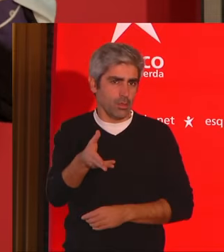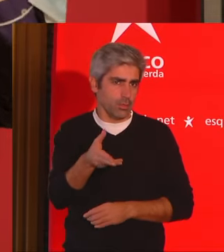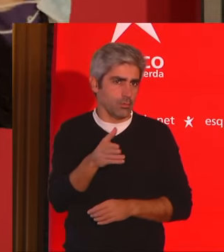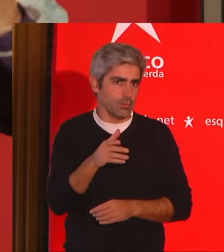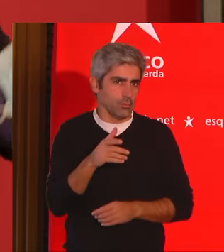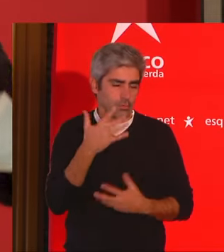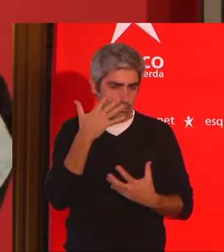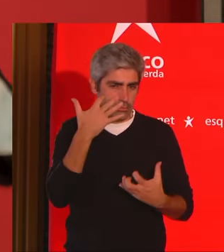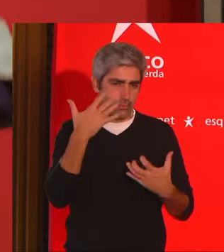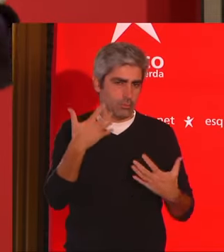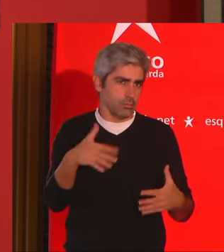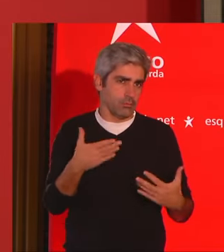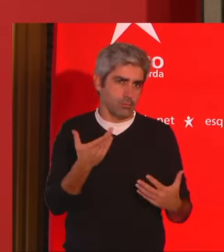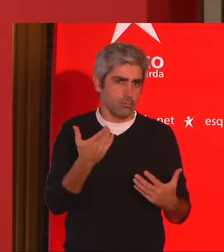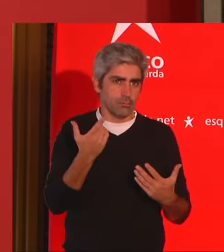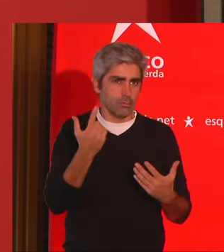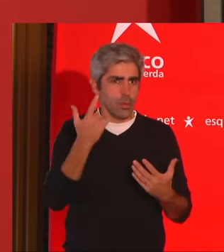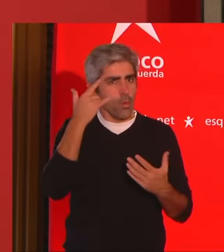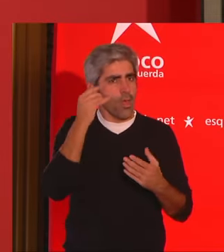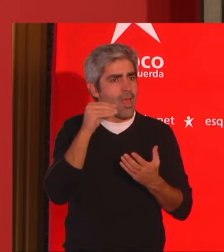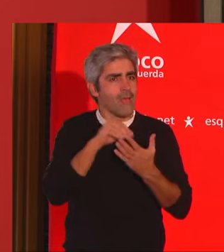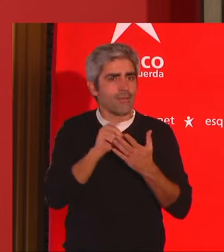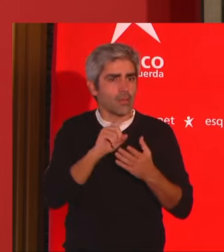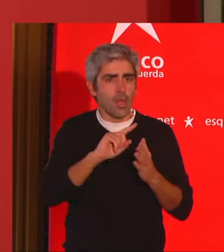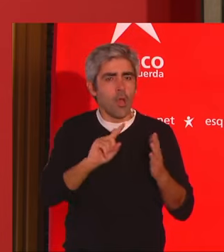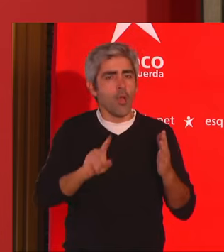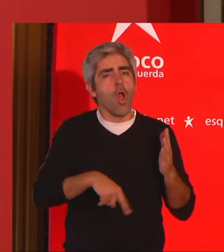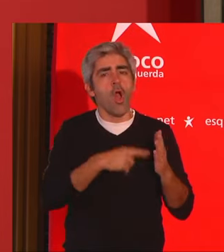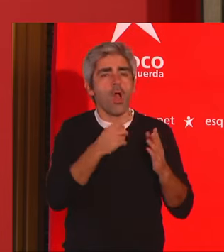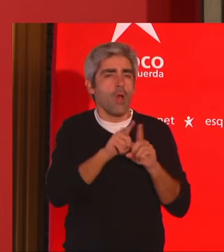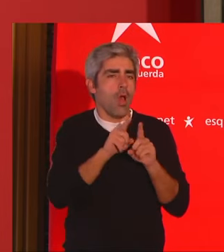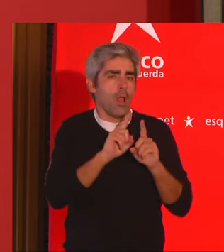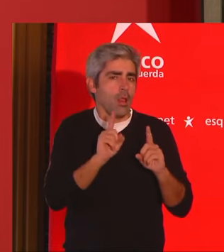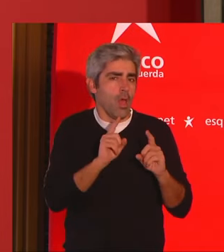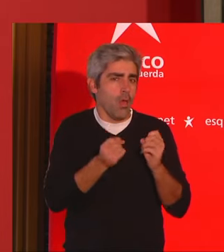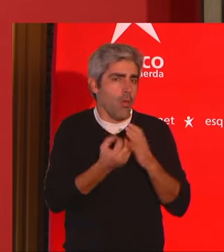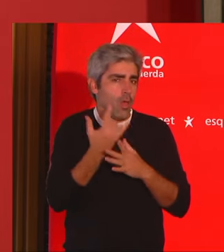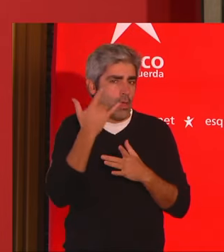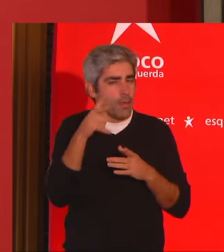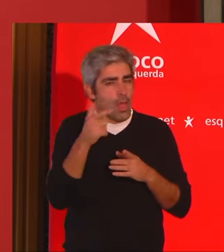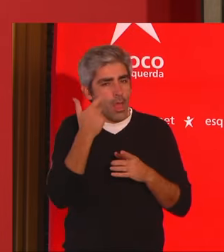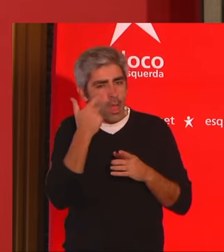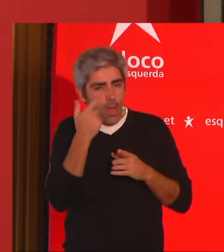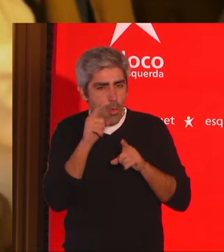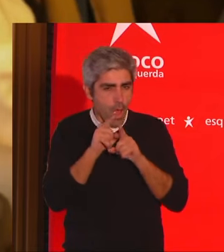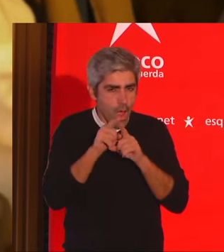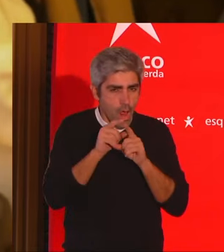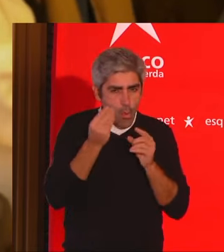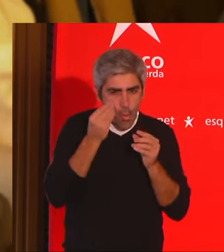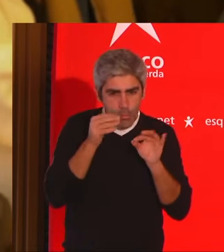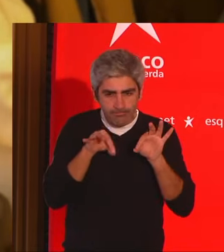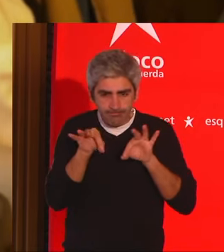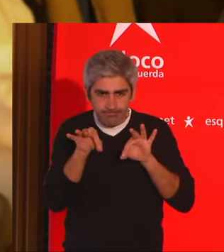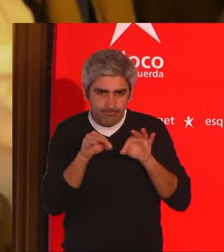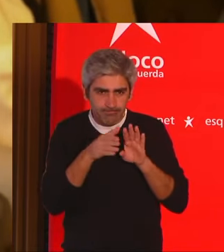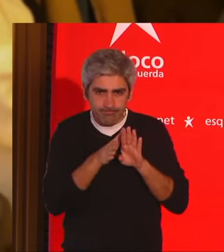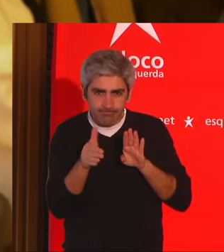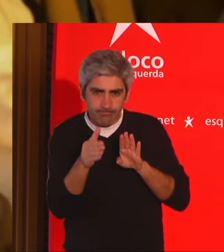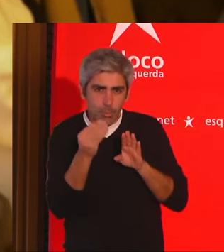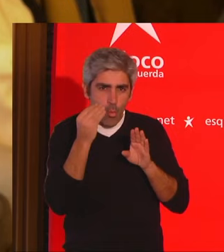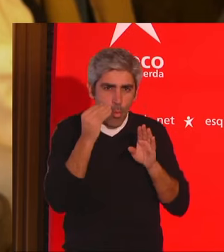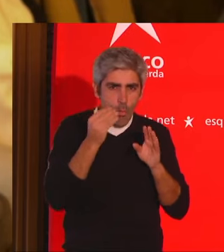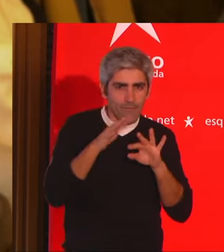dos que não inventa propriamente a roda, mas especializa-se em refinar a perfídia da